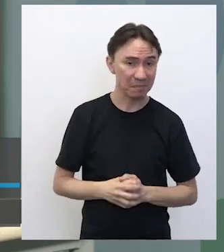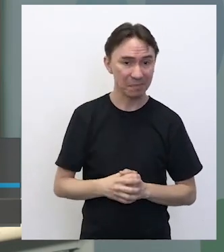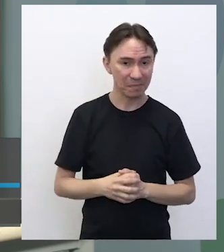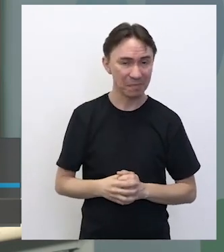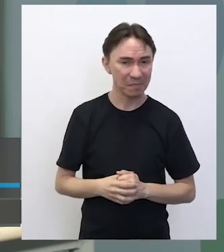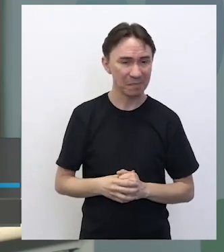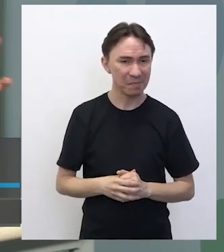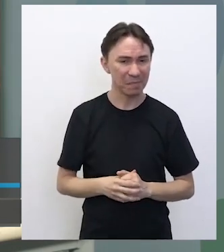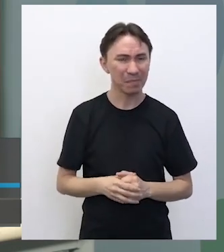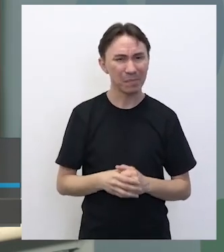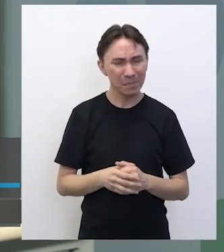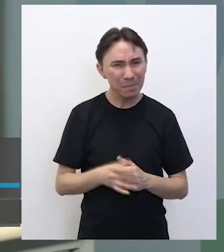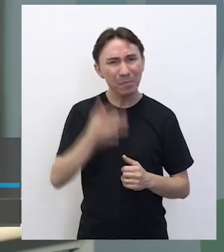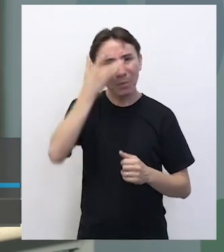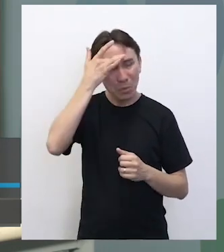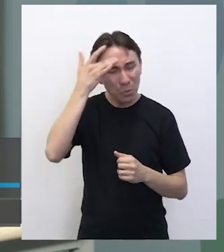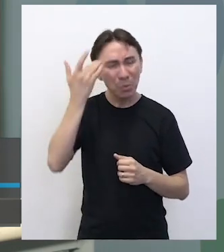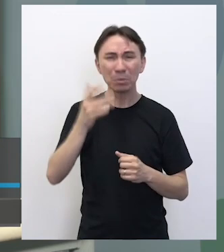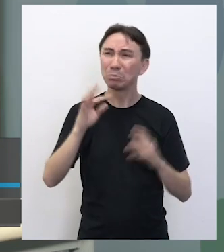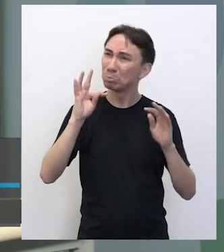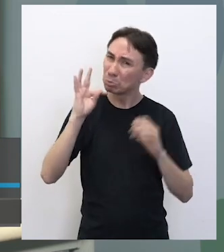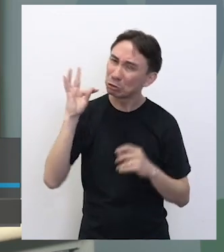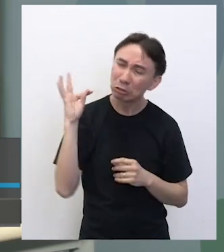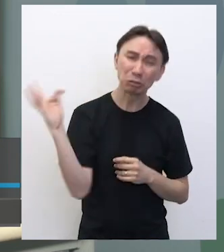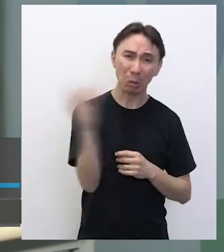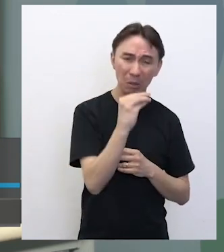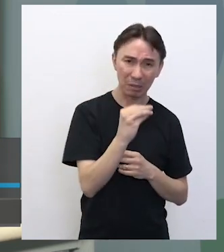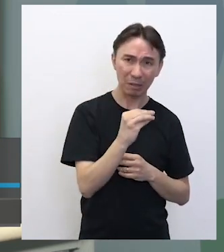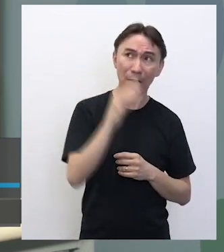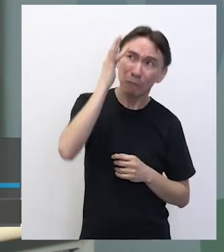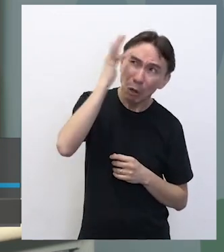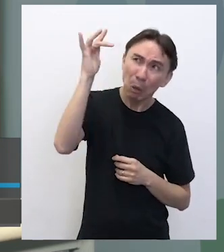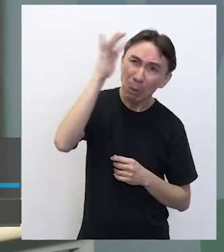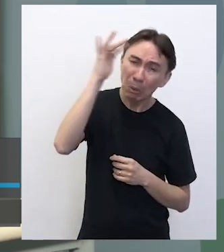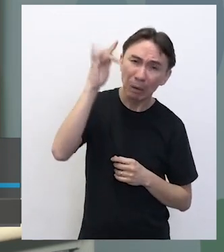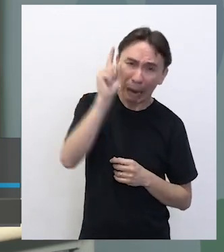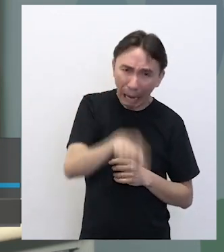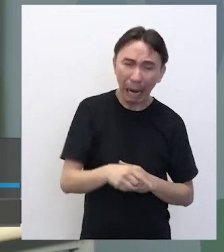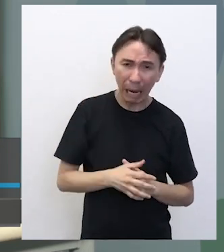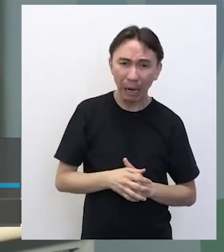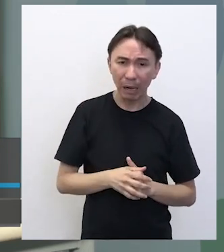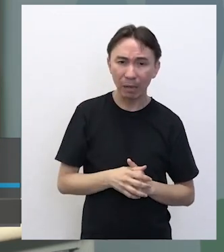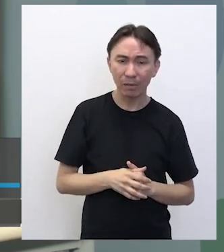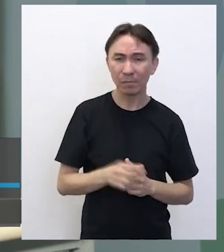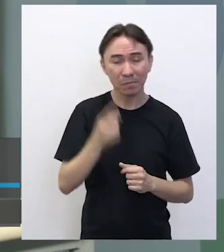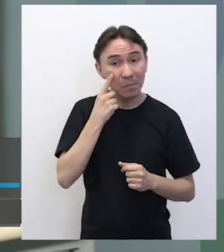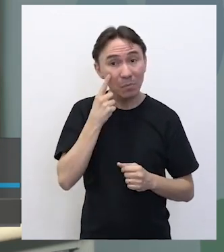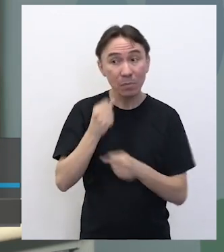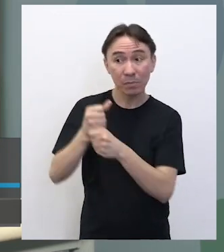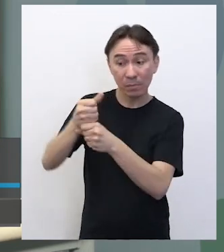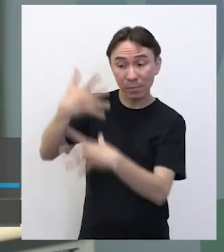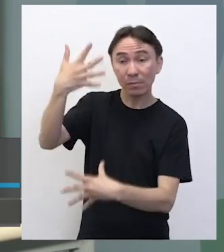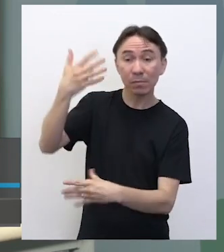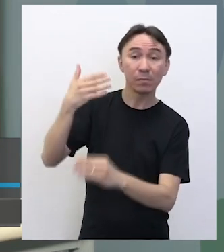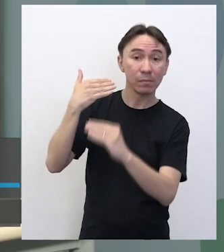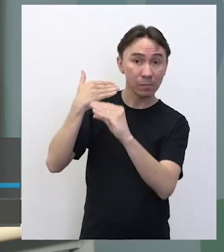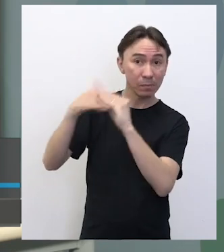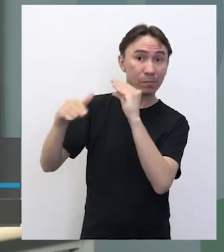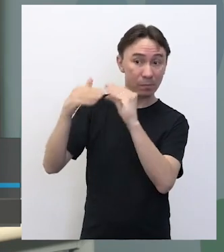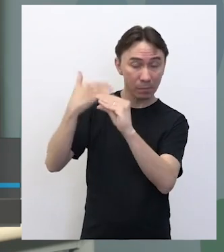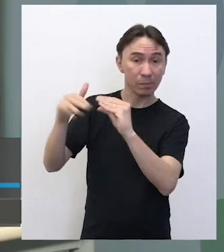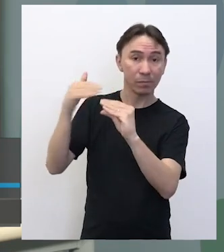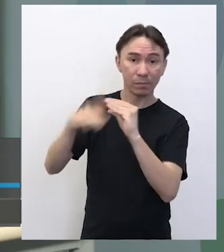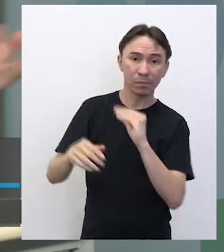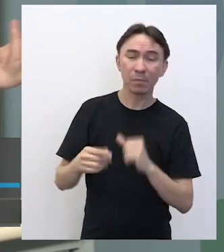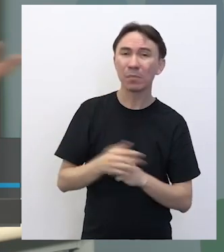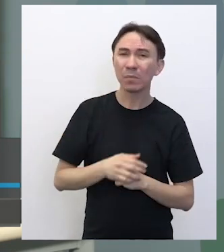Será que todo homem é filósofo? E aí eu gostaria que a gente pusesse assim no chat. Em que medida a gente pode dizer